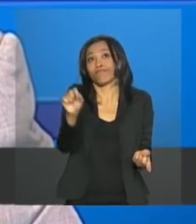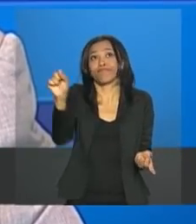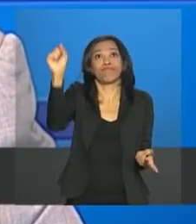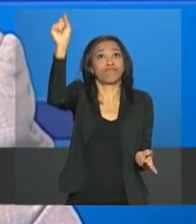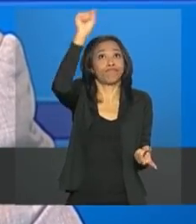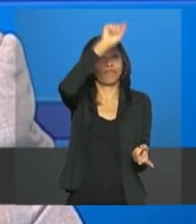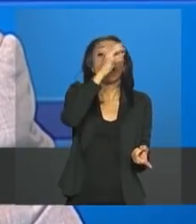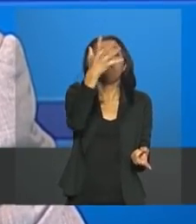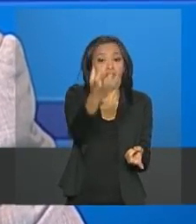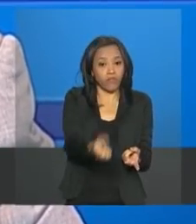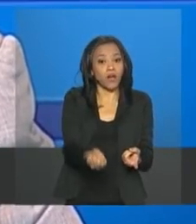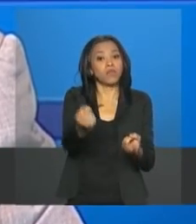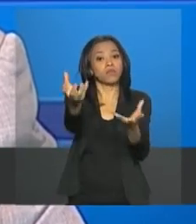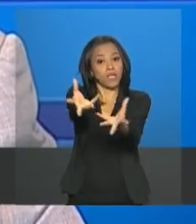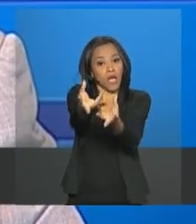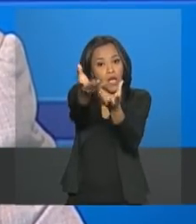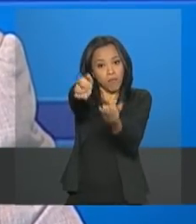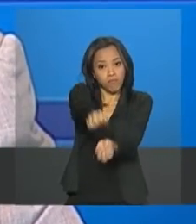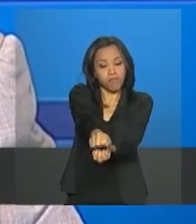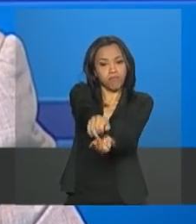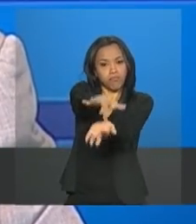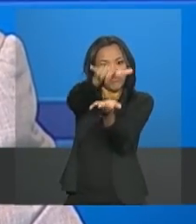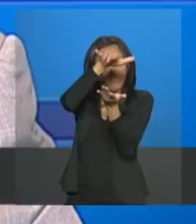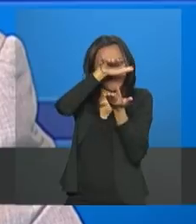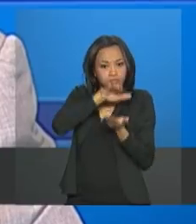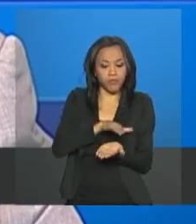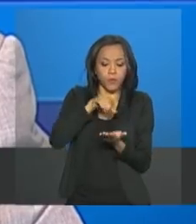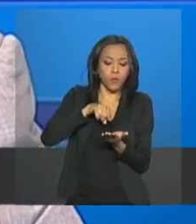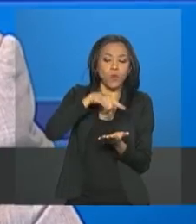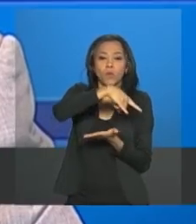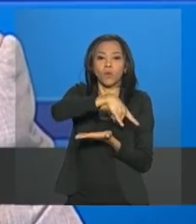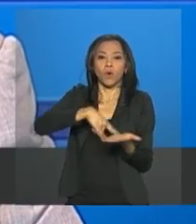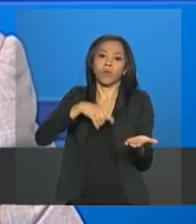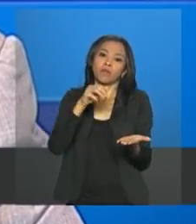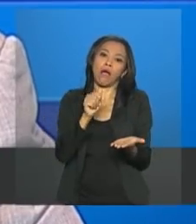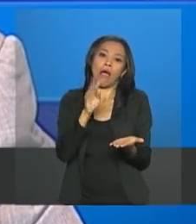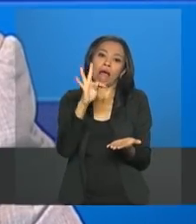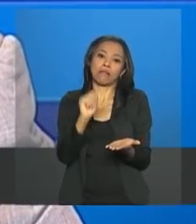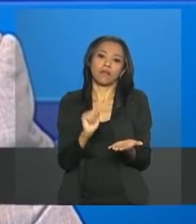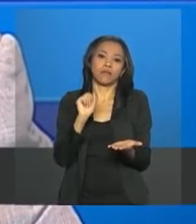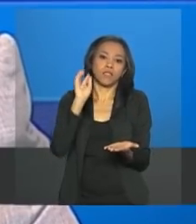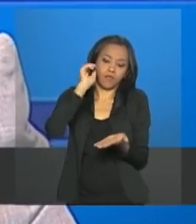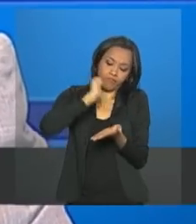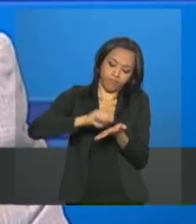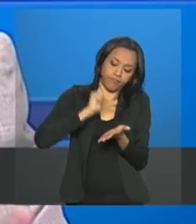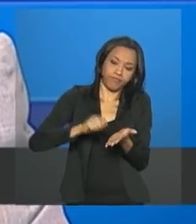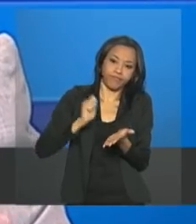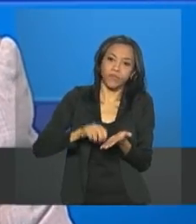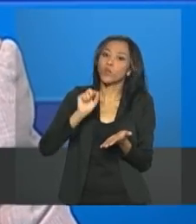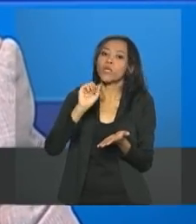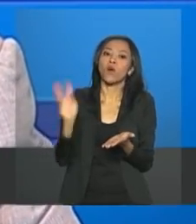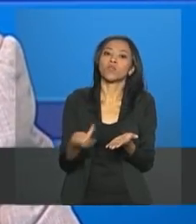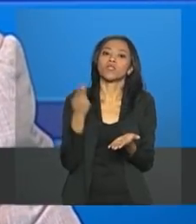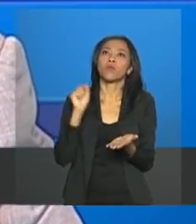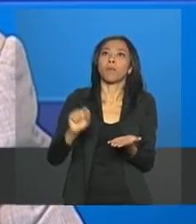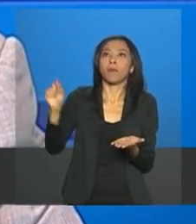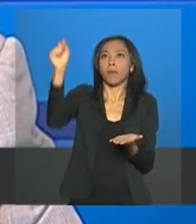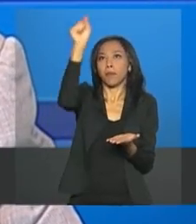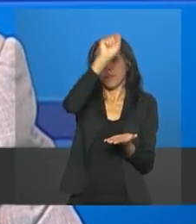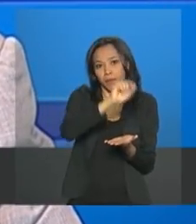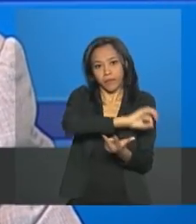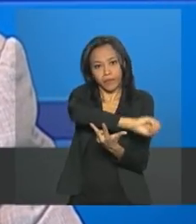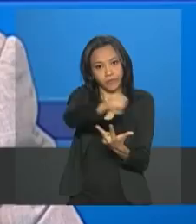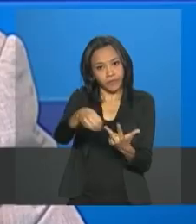actas de todas as ocorrências que foram registradas e inclusive dá pela primeira vez saliento